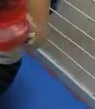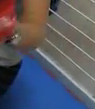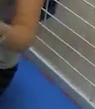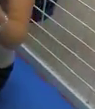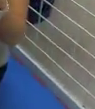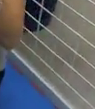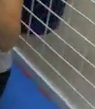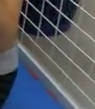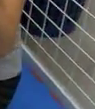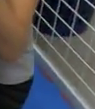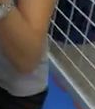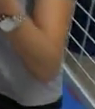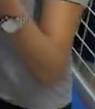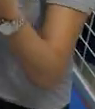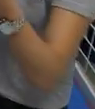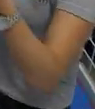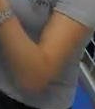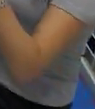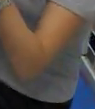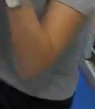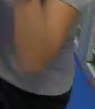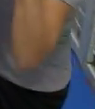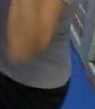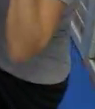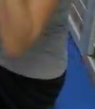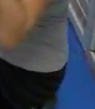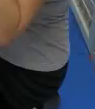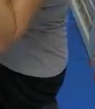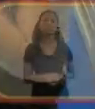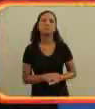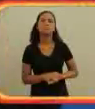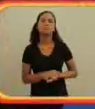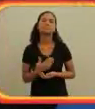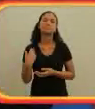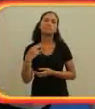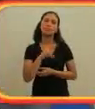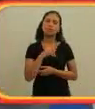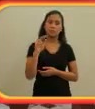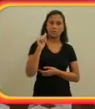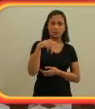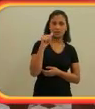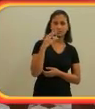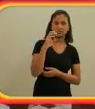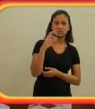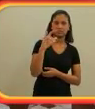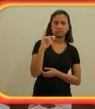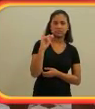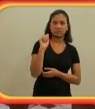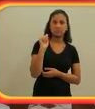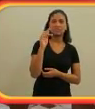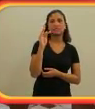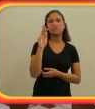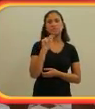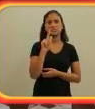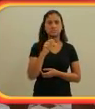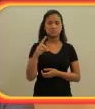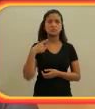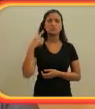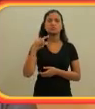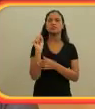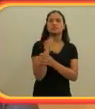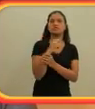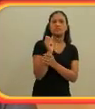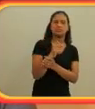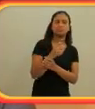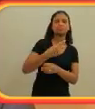azul, Matheus se aproxima de uma mulher e apoia as mãos nos ombros dela. Meu nome é Ana Cecília Frazão, eu sou fisioterapeuta.